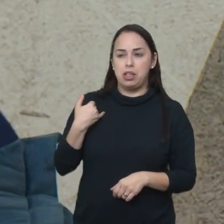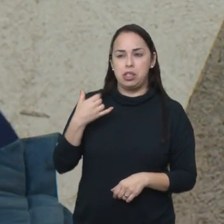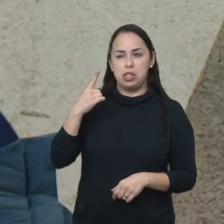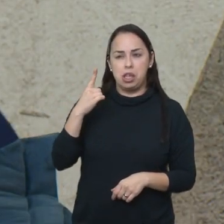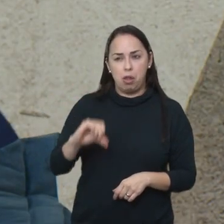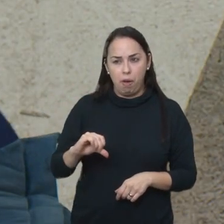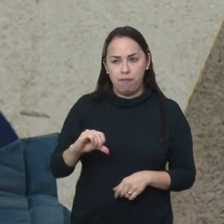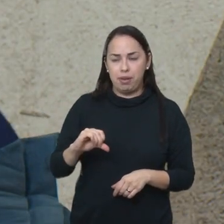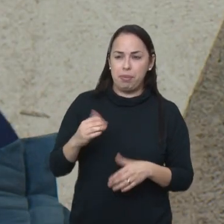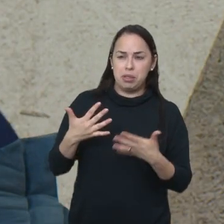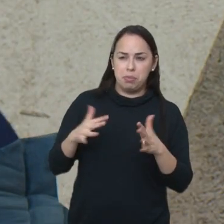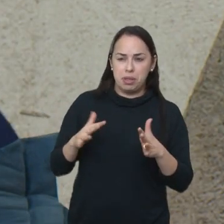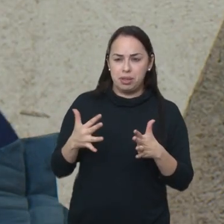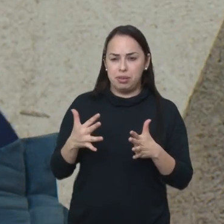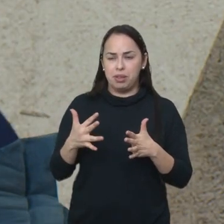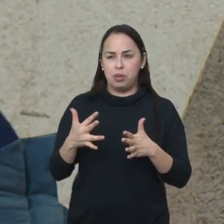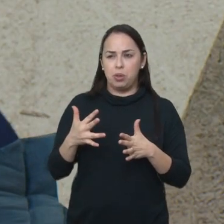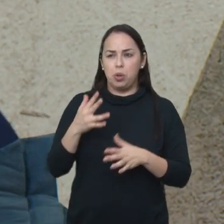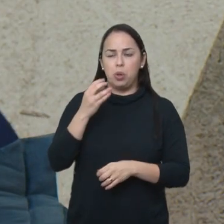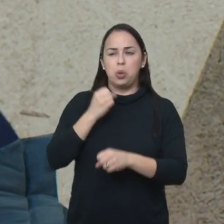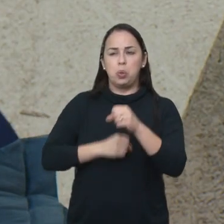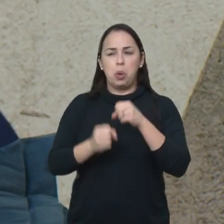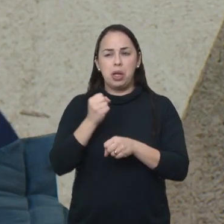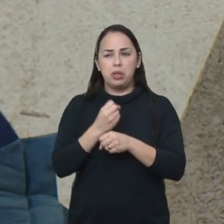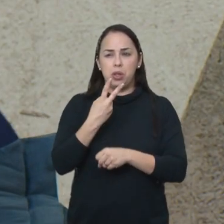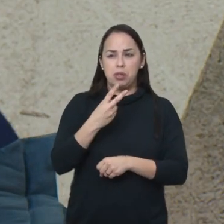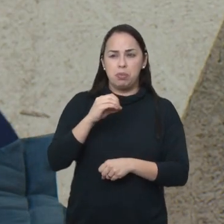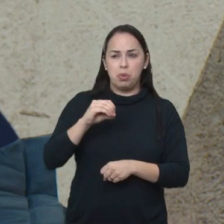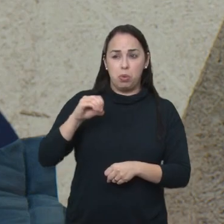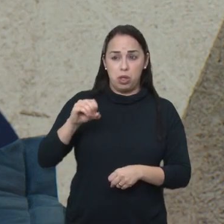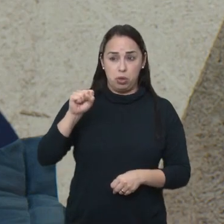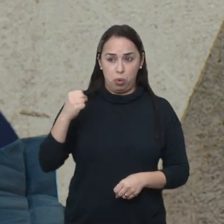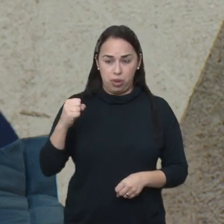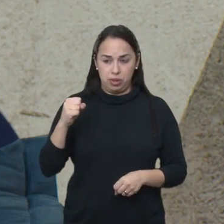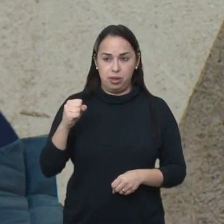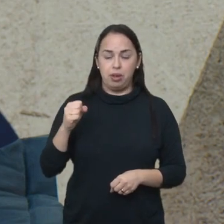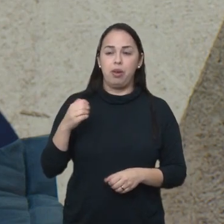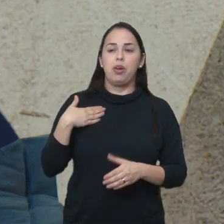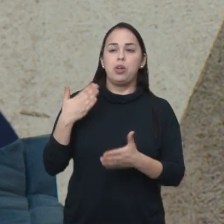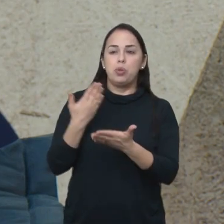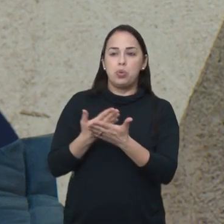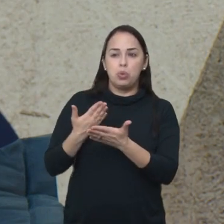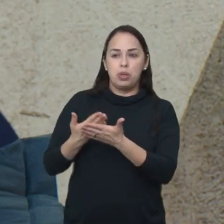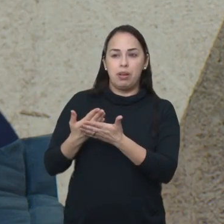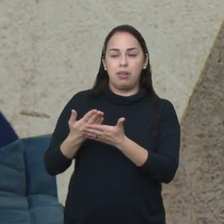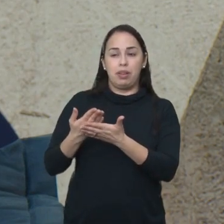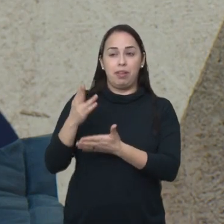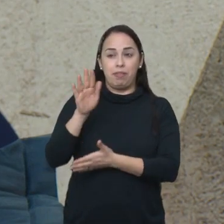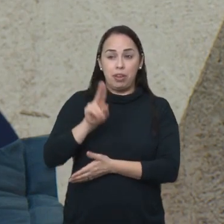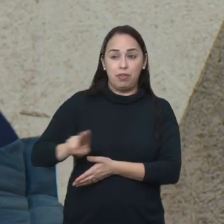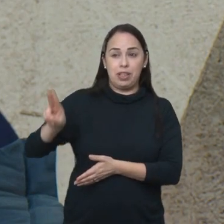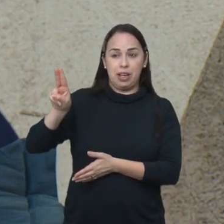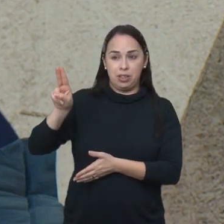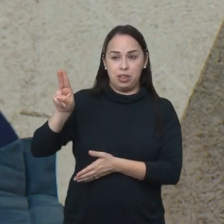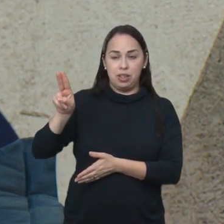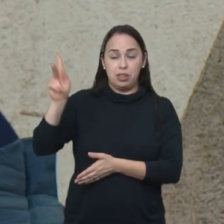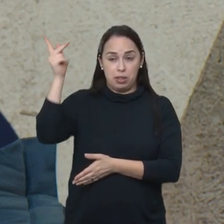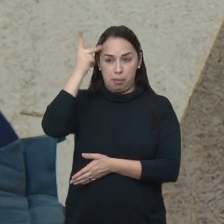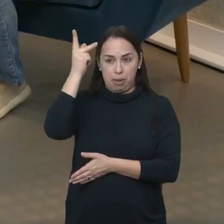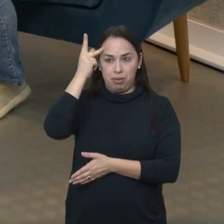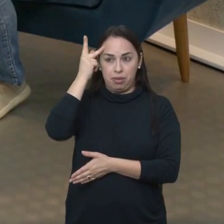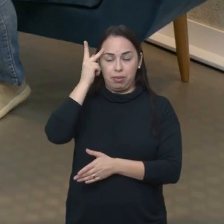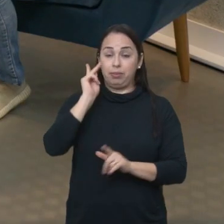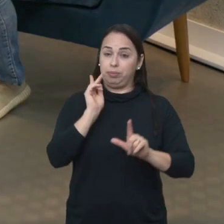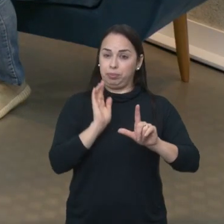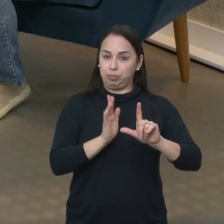uns 19 anos, mais ou menos, meados de 2008, eu estudava na Universidade de São Judas Tadeu, lá na Moca. Você